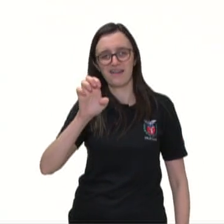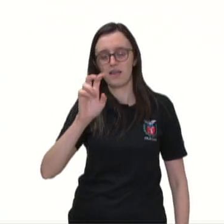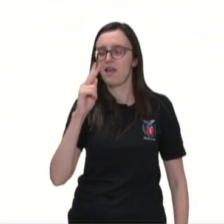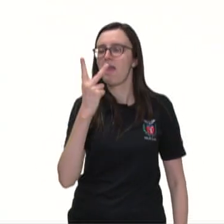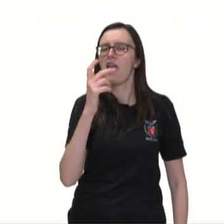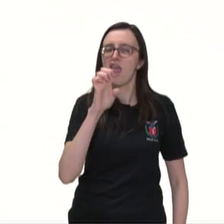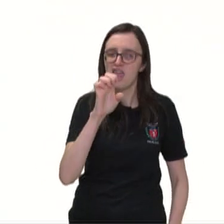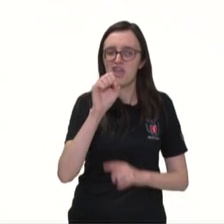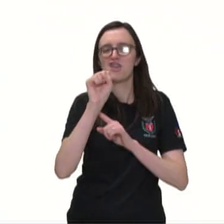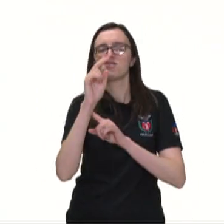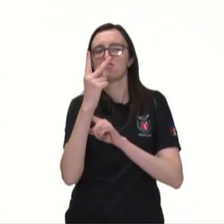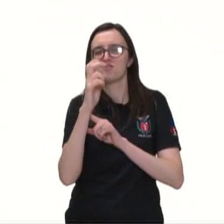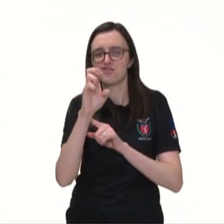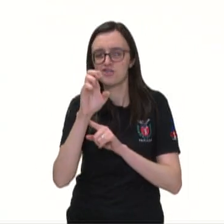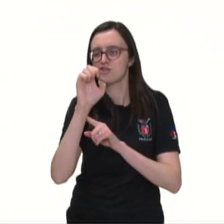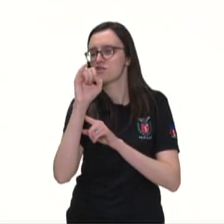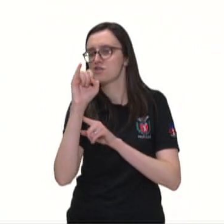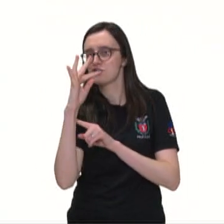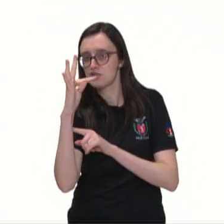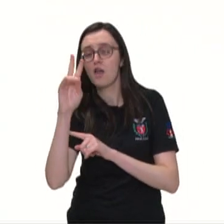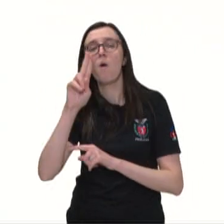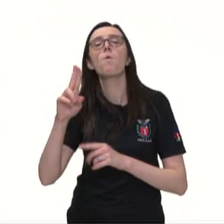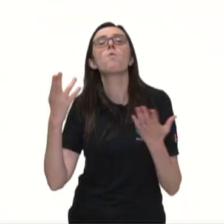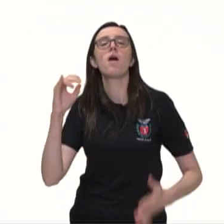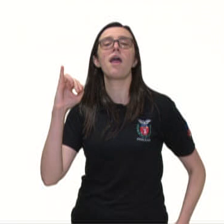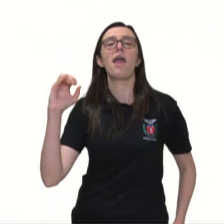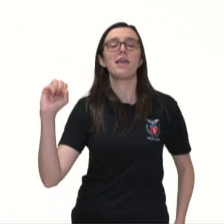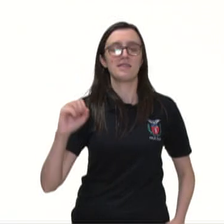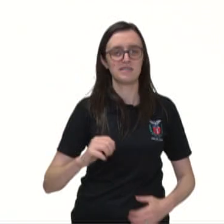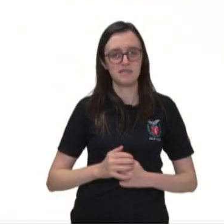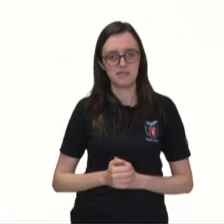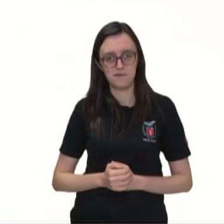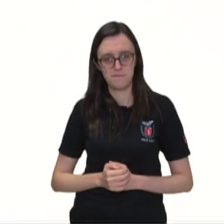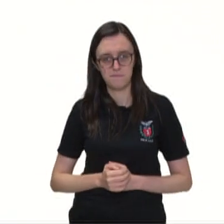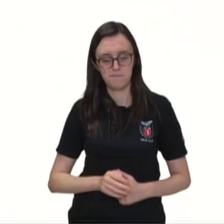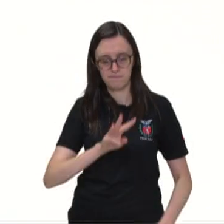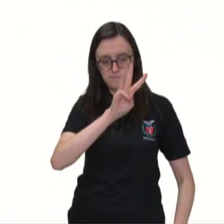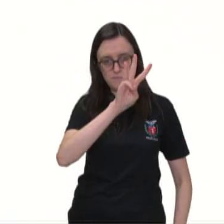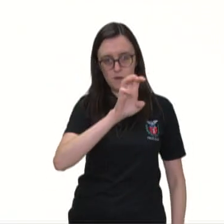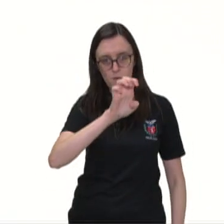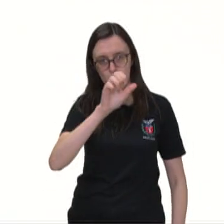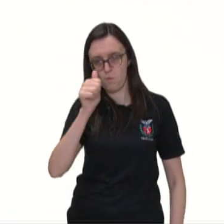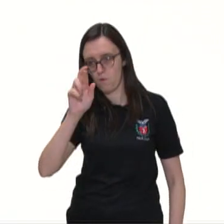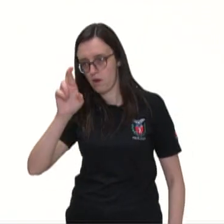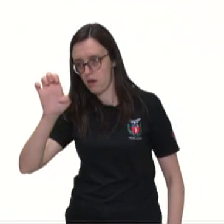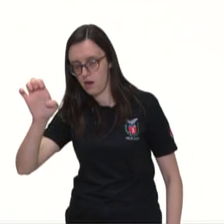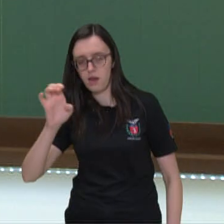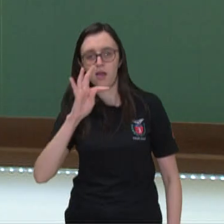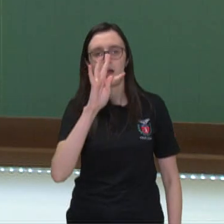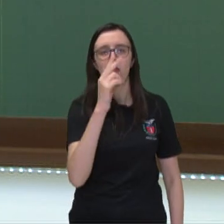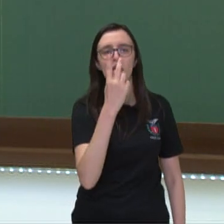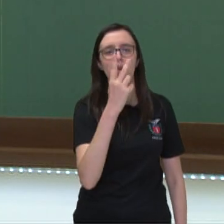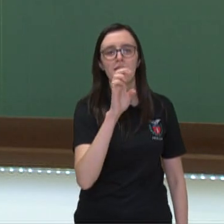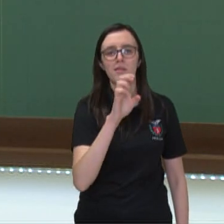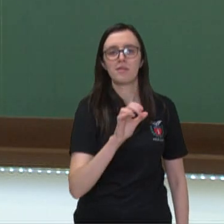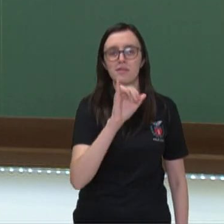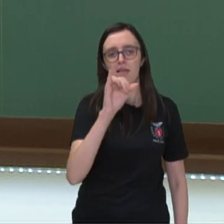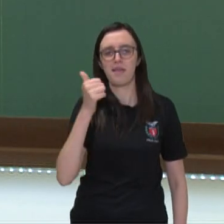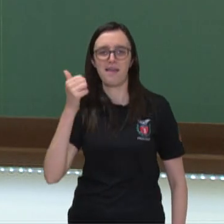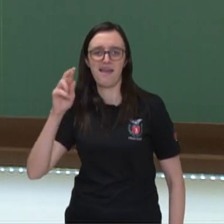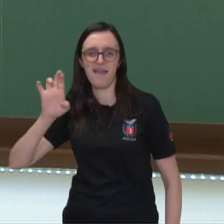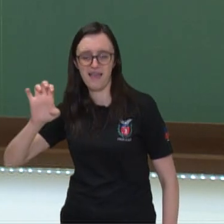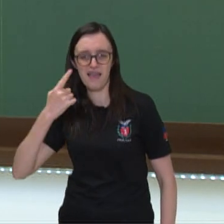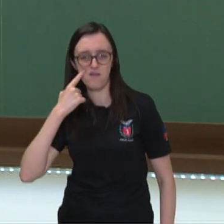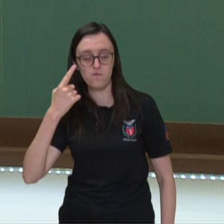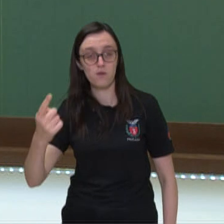o she e o it vão usar is. We are, they are. E o que que significam? I